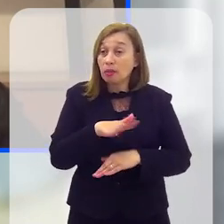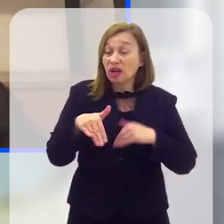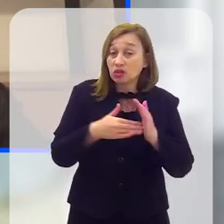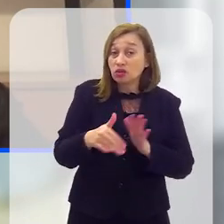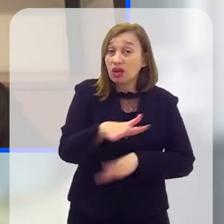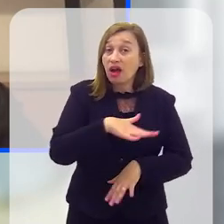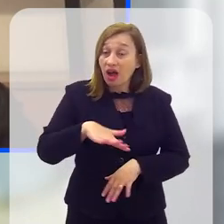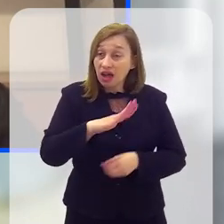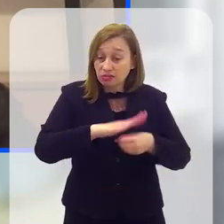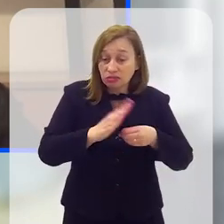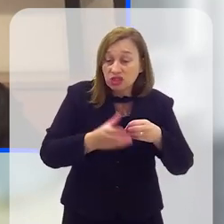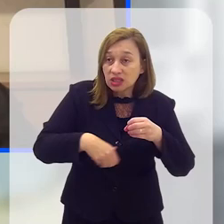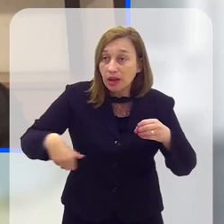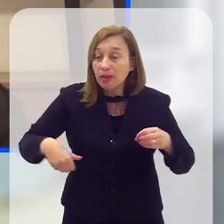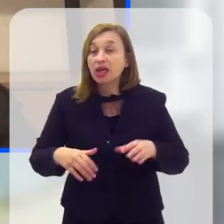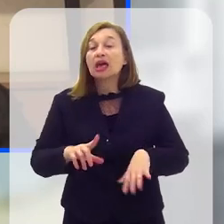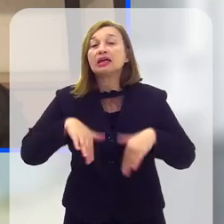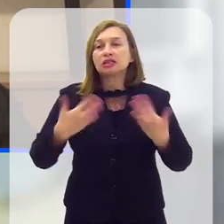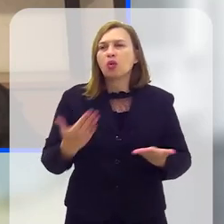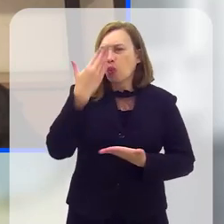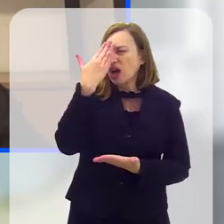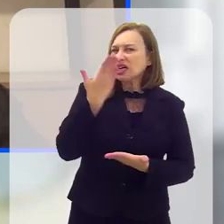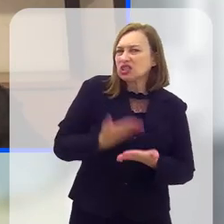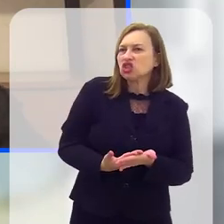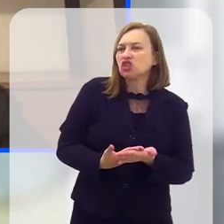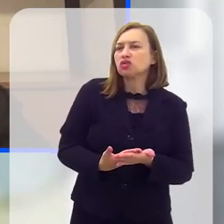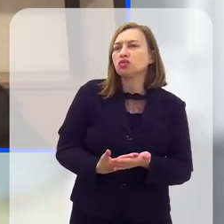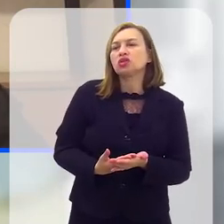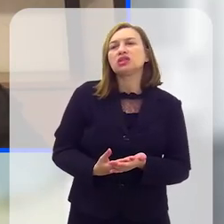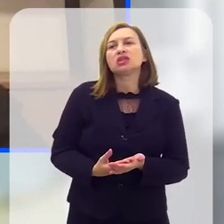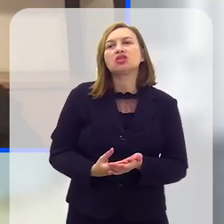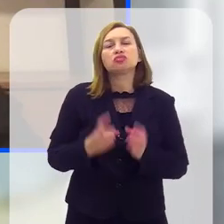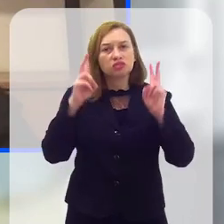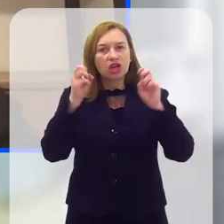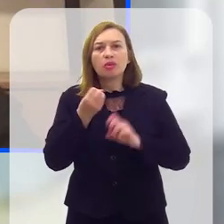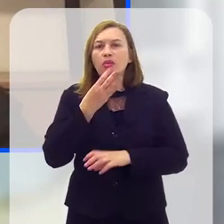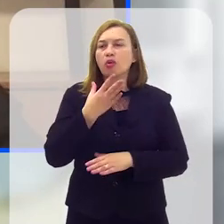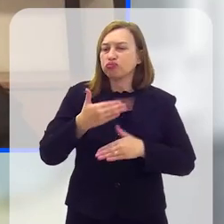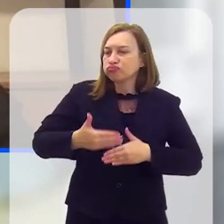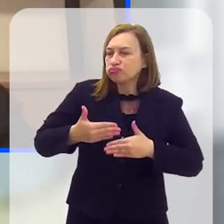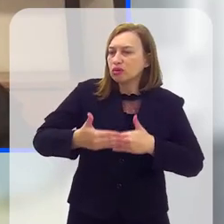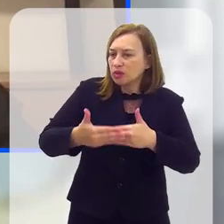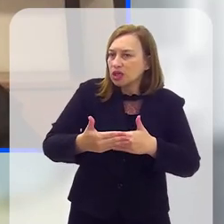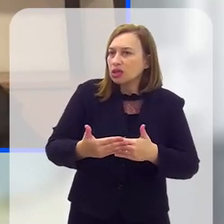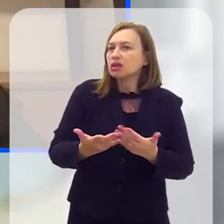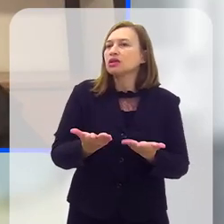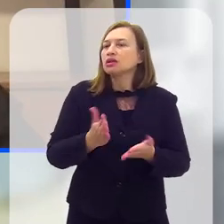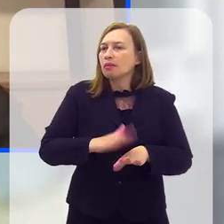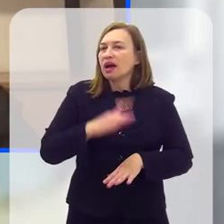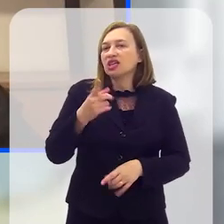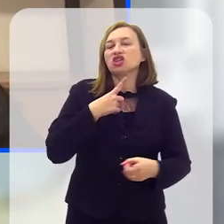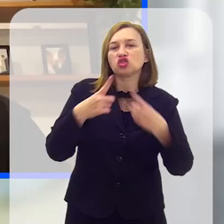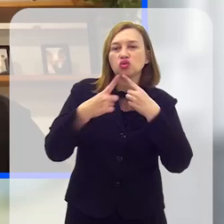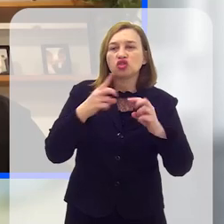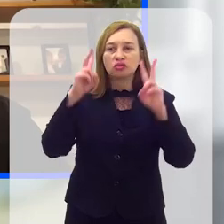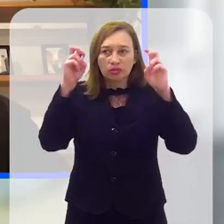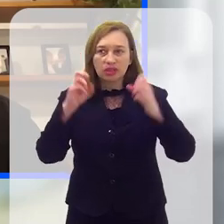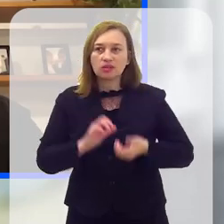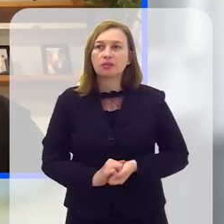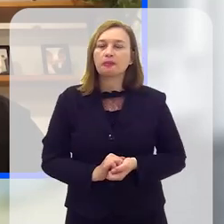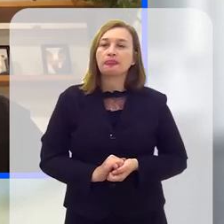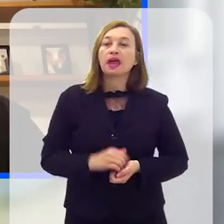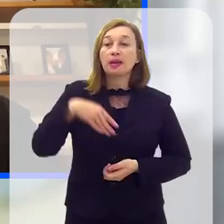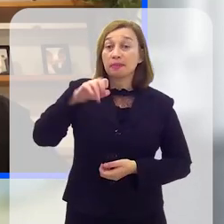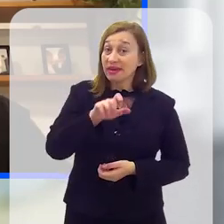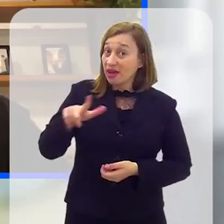todos a área de saneamento. Então, eu acredito que seja um ponto positivo. A gente está caminhando, mas ainda temos muito a caminhar e muito a discutir sobre